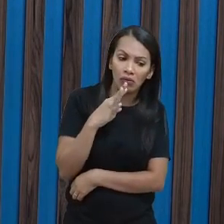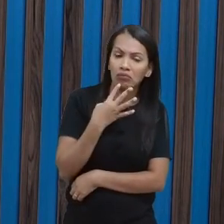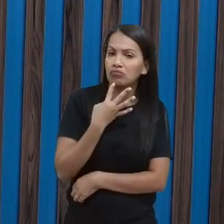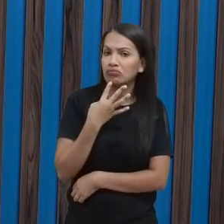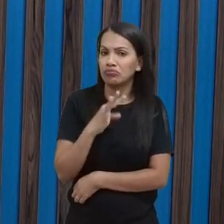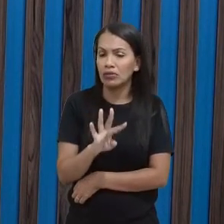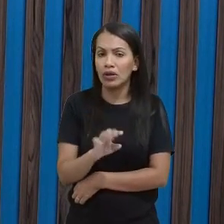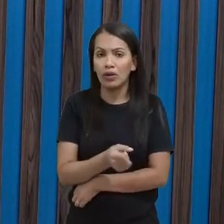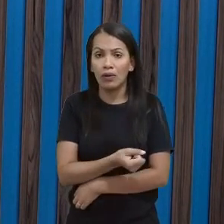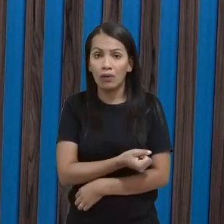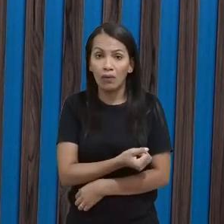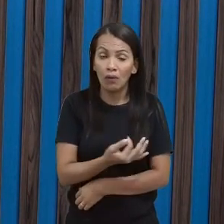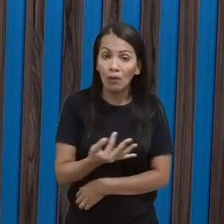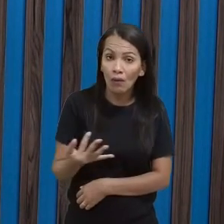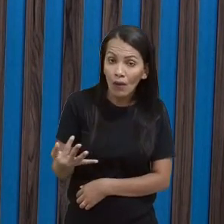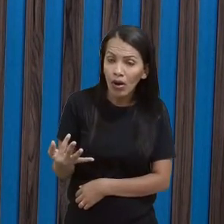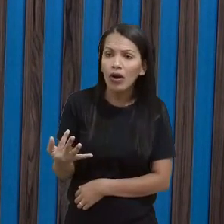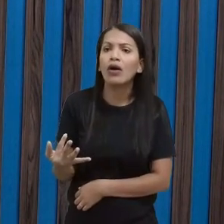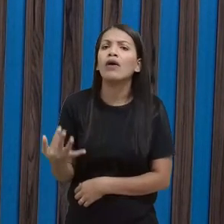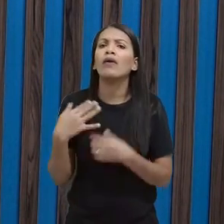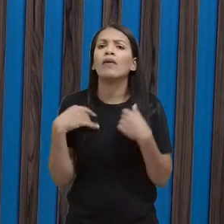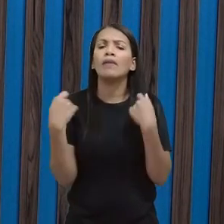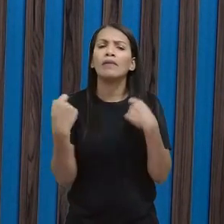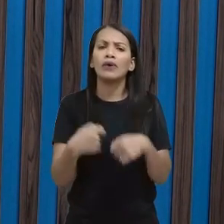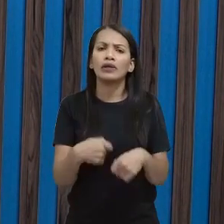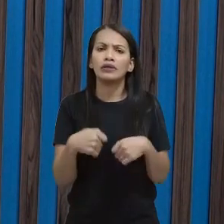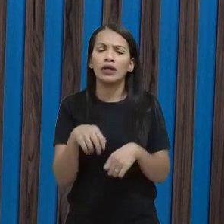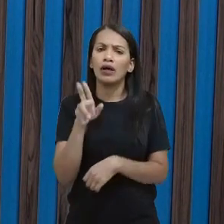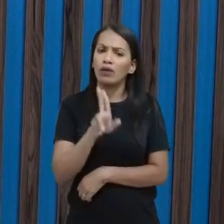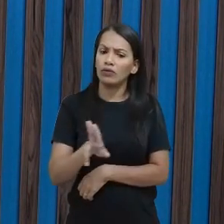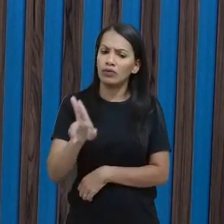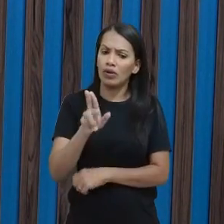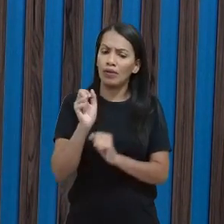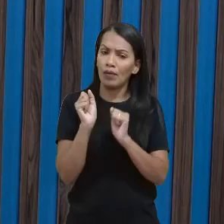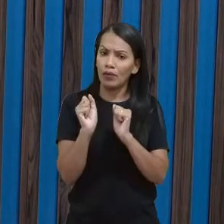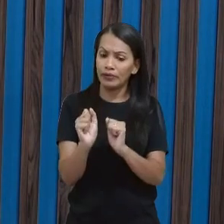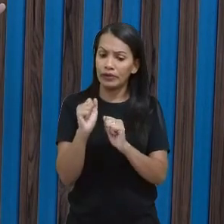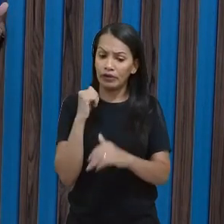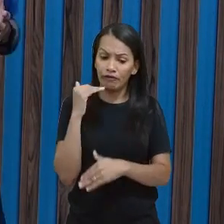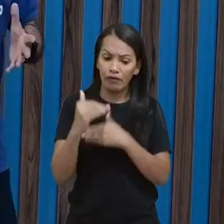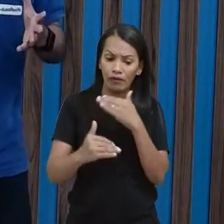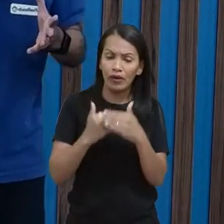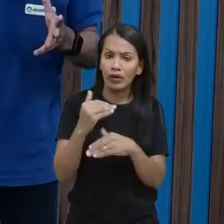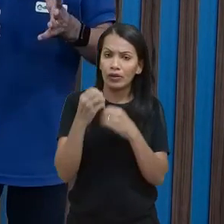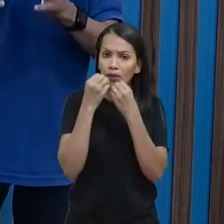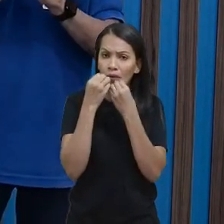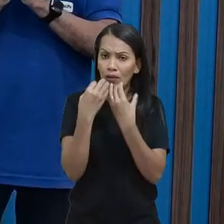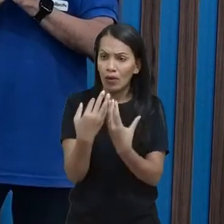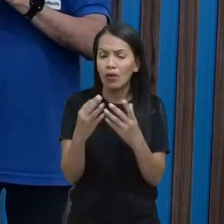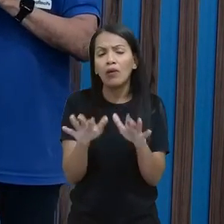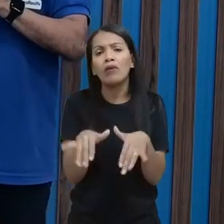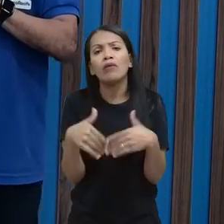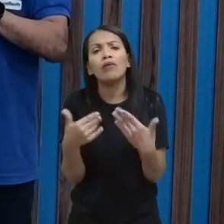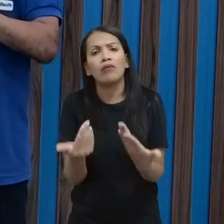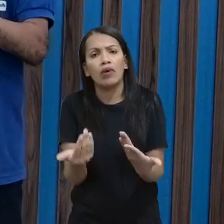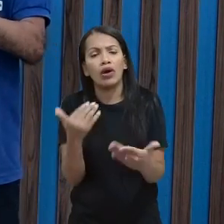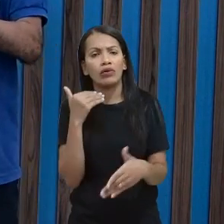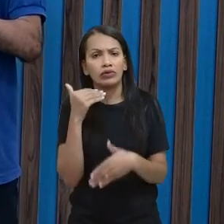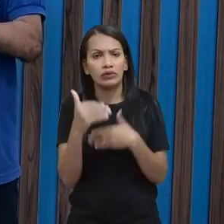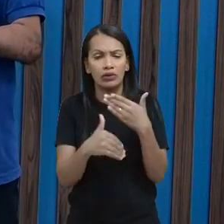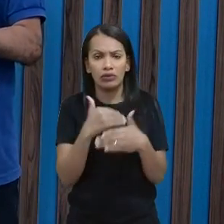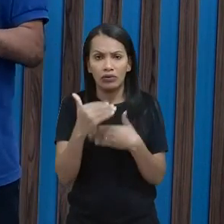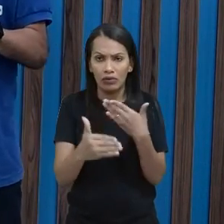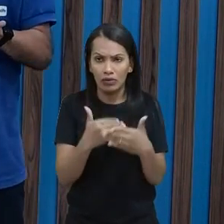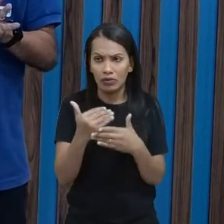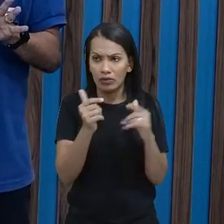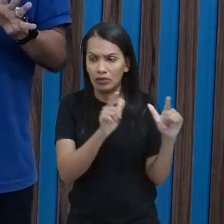qual dessas fórmulas eu vou precisar usar para poder desenvolver numa boa? E aí, qual é que eu vou desenvolver? Se eu